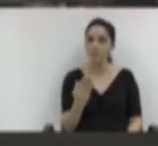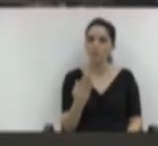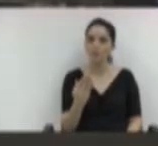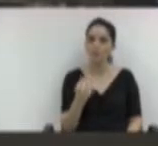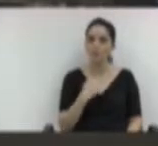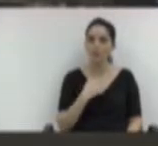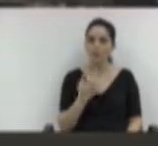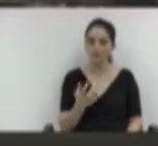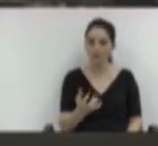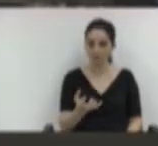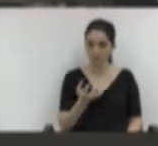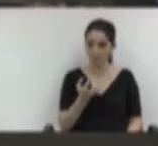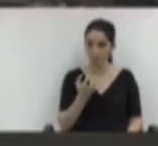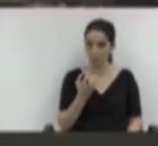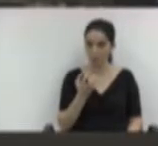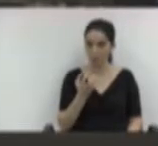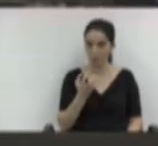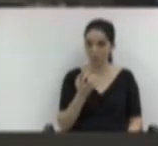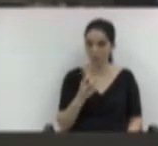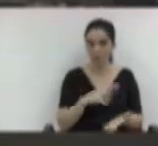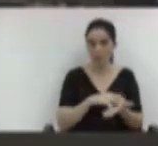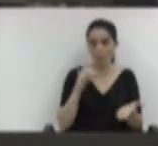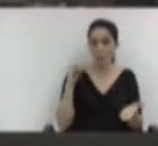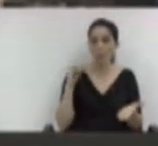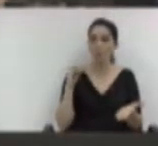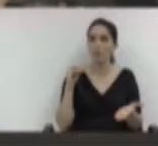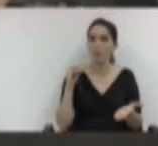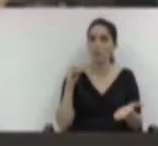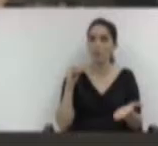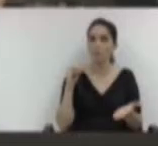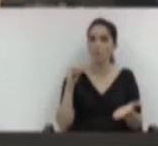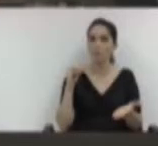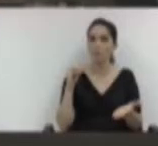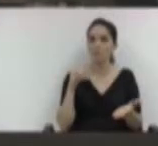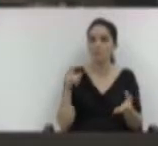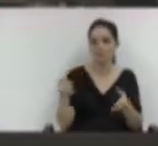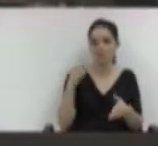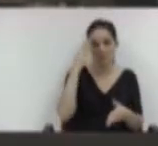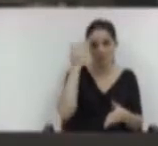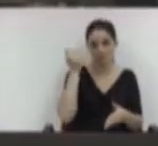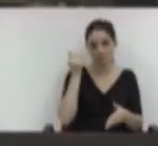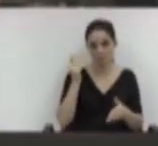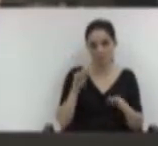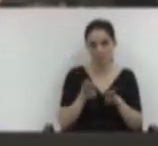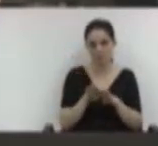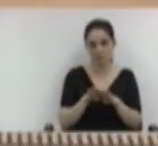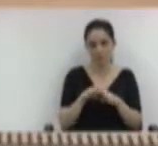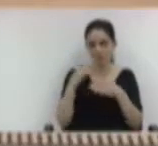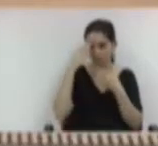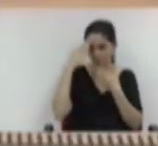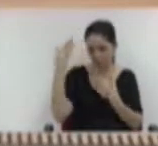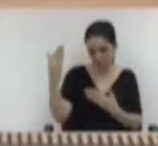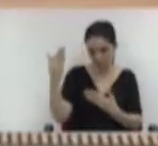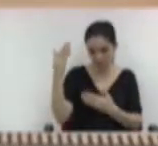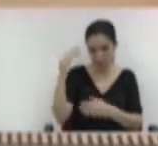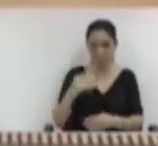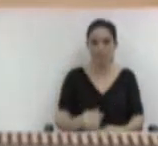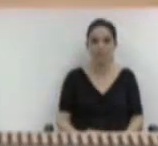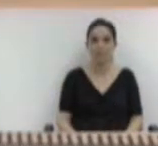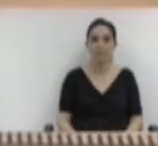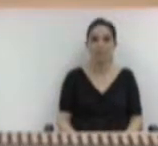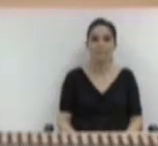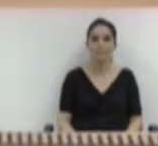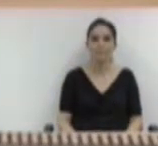possa passar para esse vereador, para que esse vereador também se entere a respeito desse assunto. Muito obrigado, senhor presidente. O requerimento